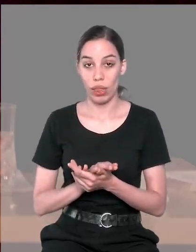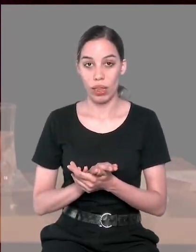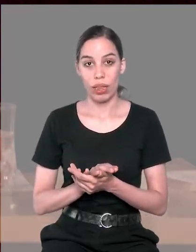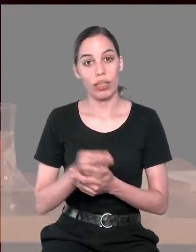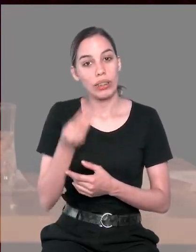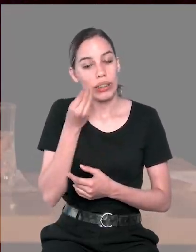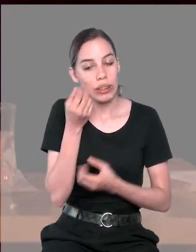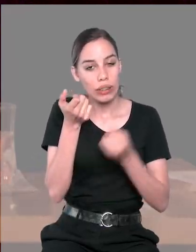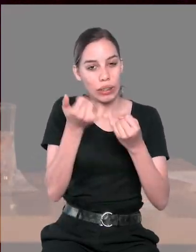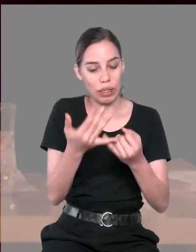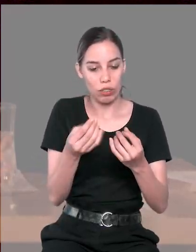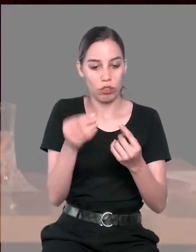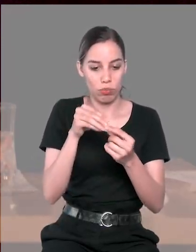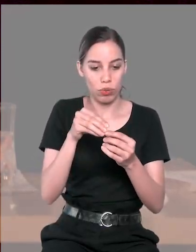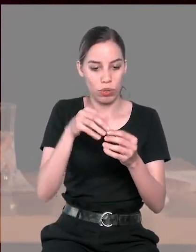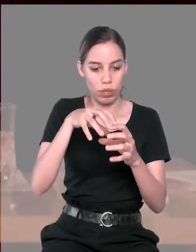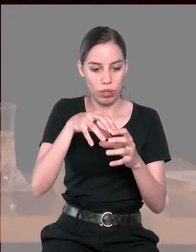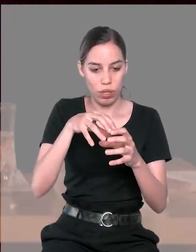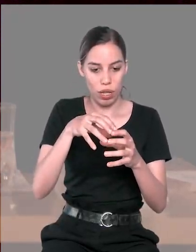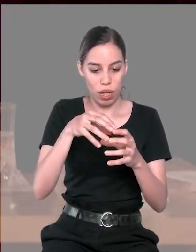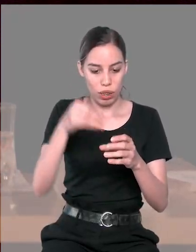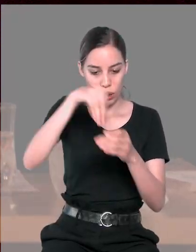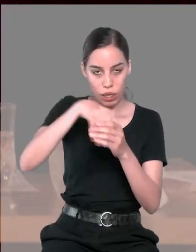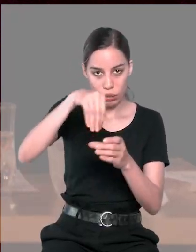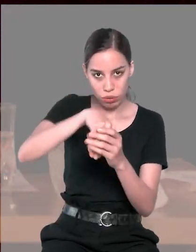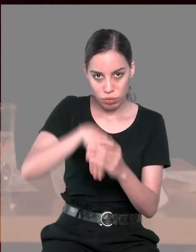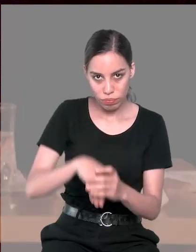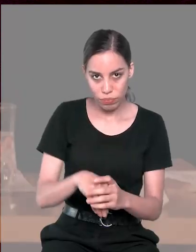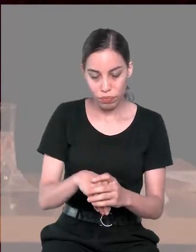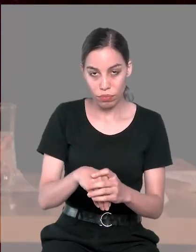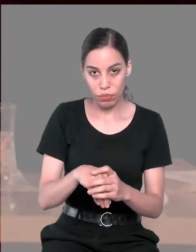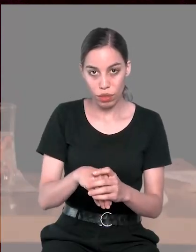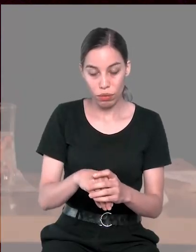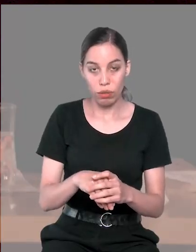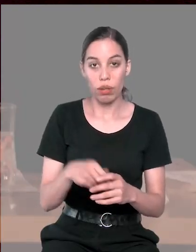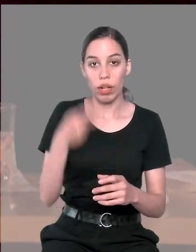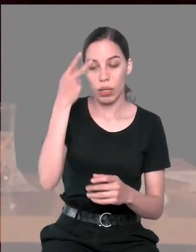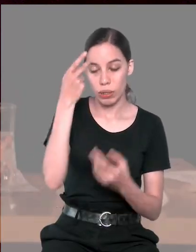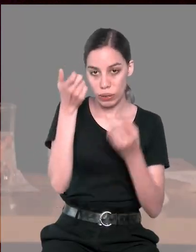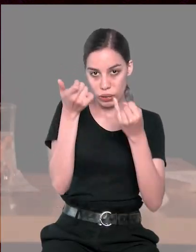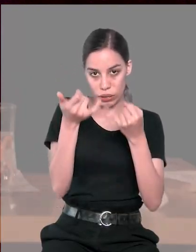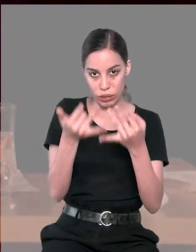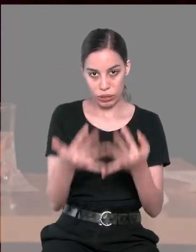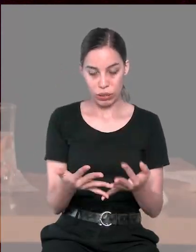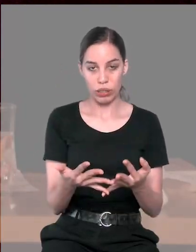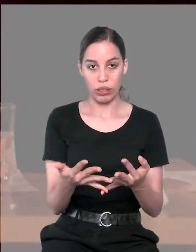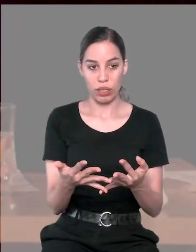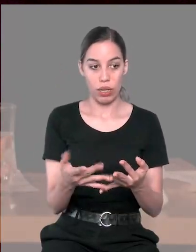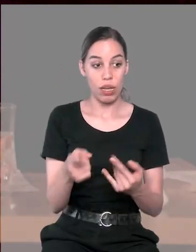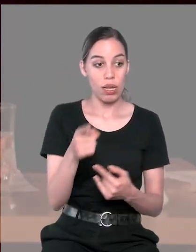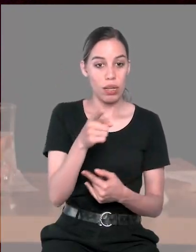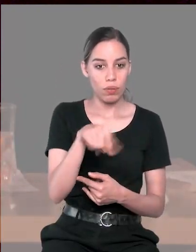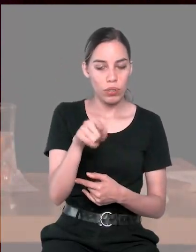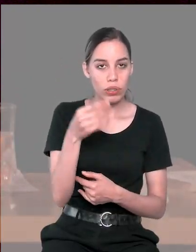dessas matrioscas que se engolem umas às outras. Né? Para fazer isso, e aí vocês vão começar a